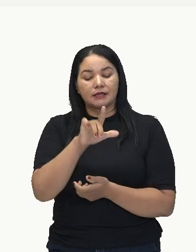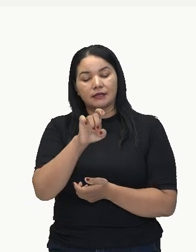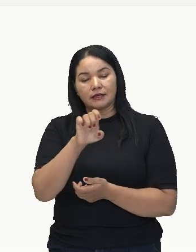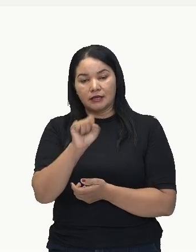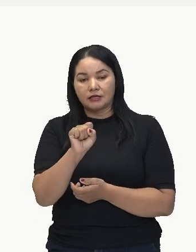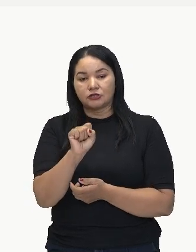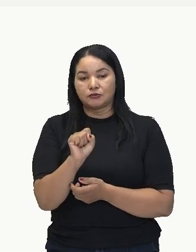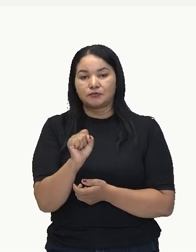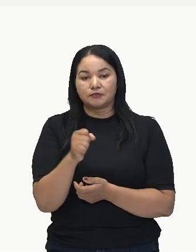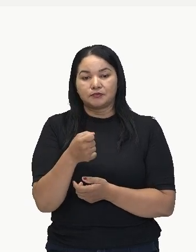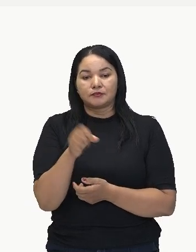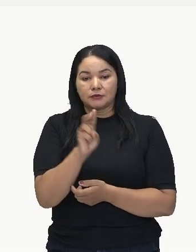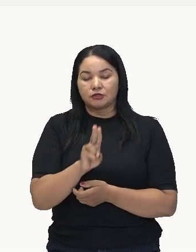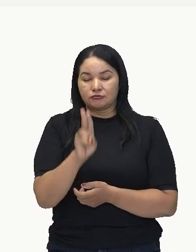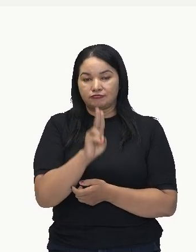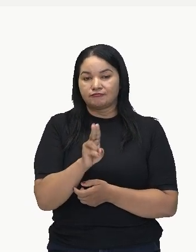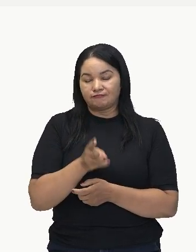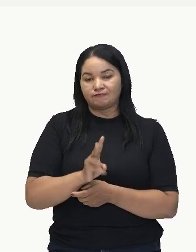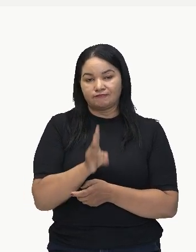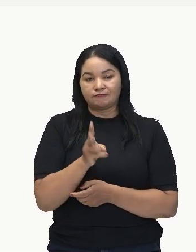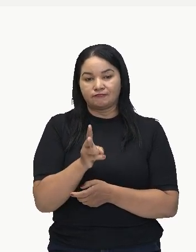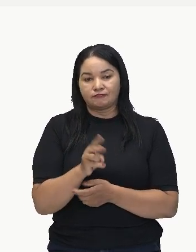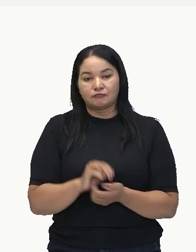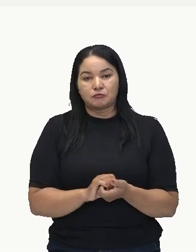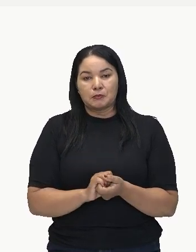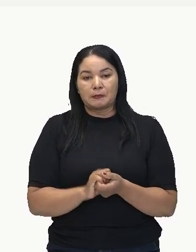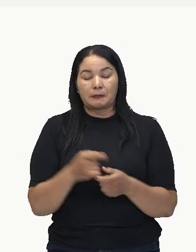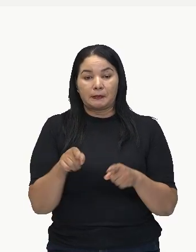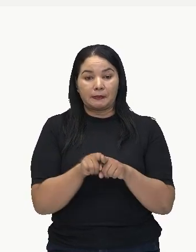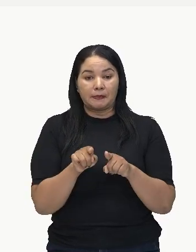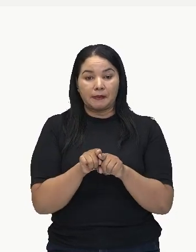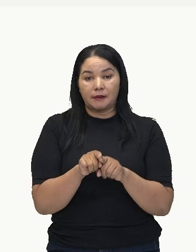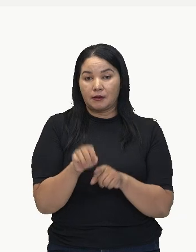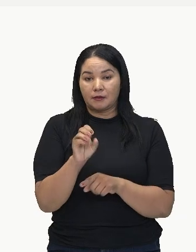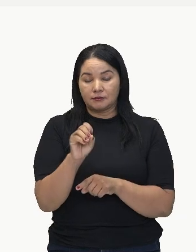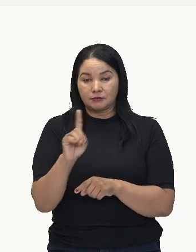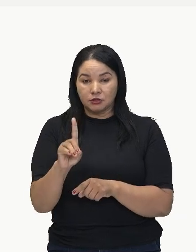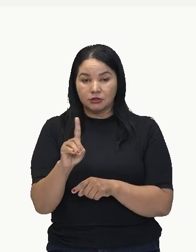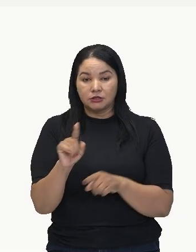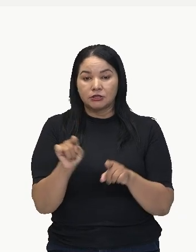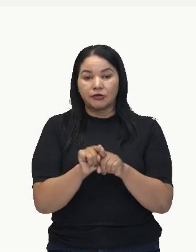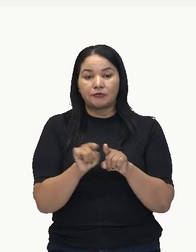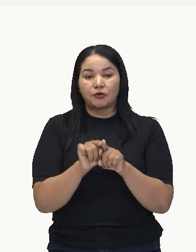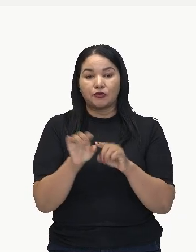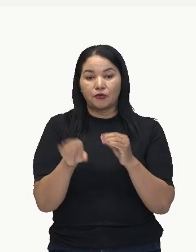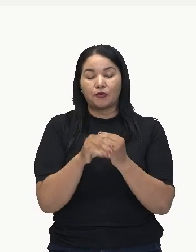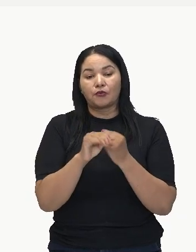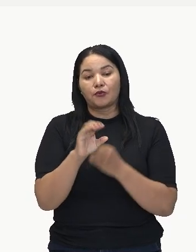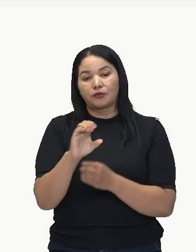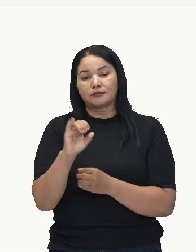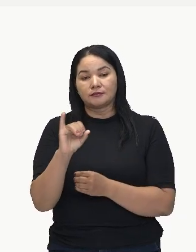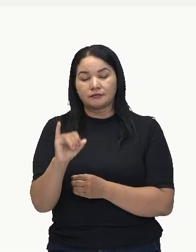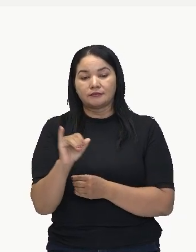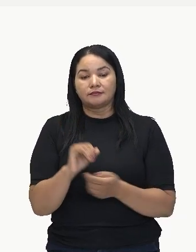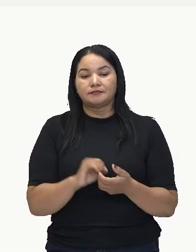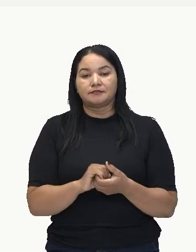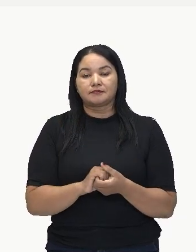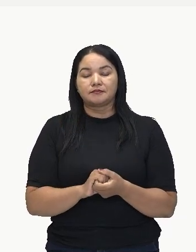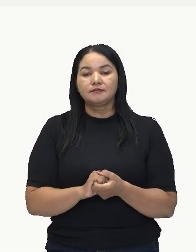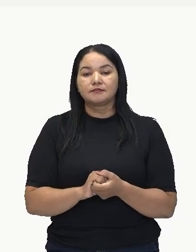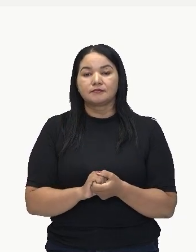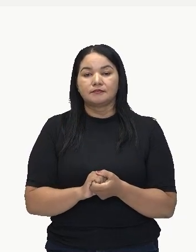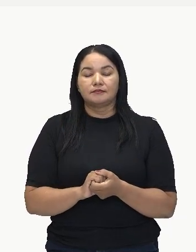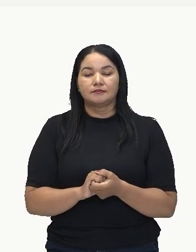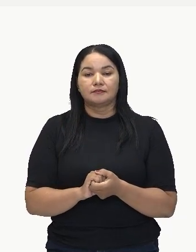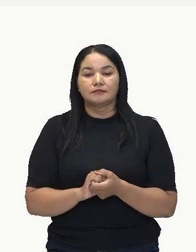ok? Los e las é objeto direto, mas les o le e o les é o complemento indireto,